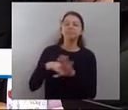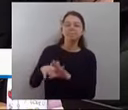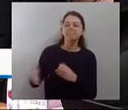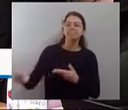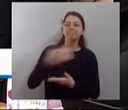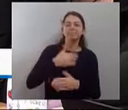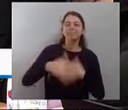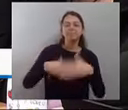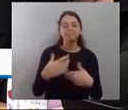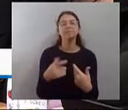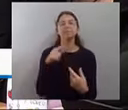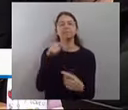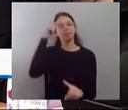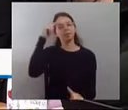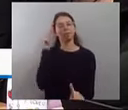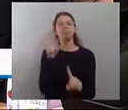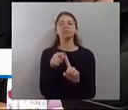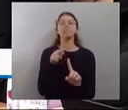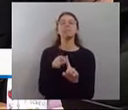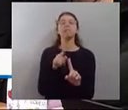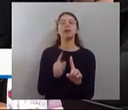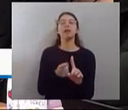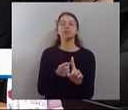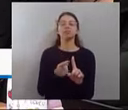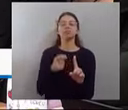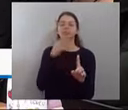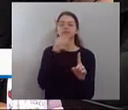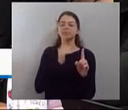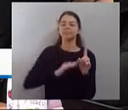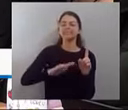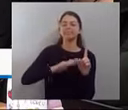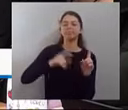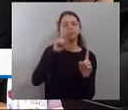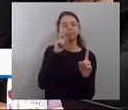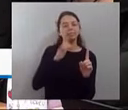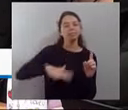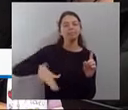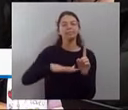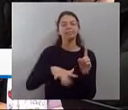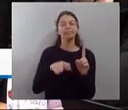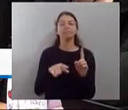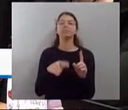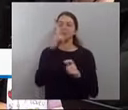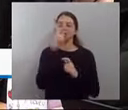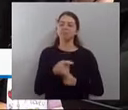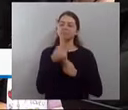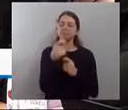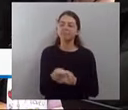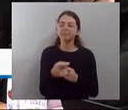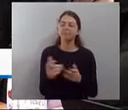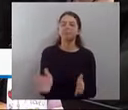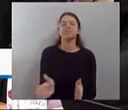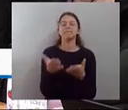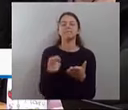em vista a salvaguarda de solos com potencial estratégico de produção agrícola, integrando esta temática